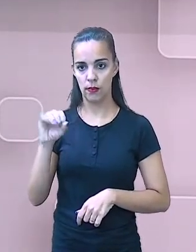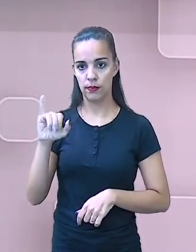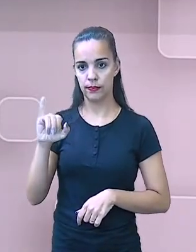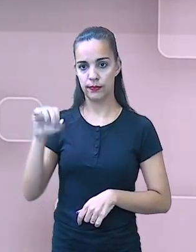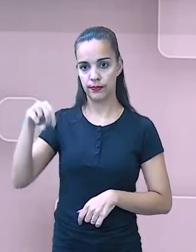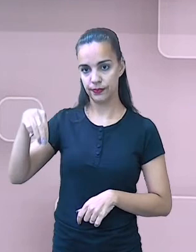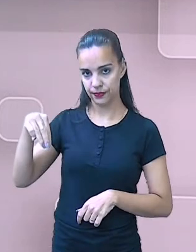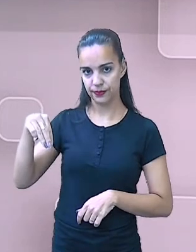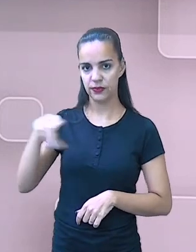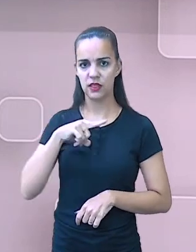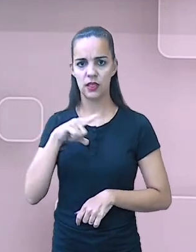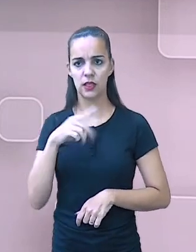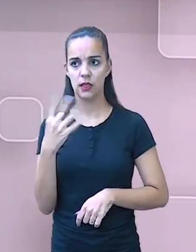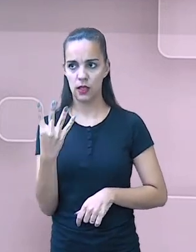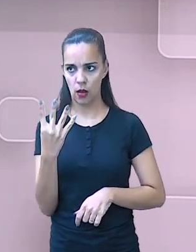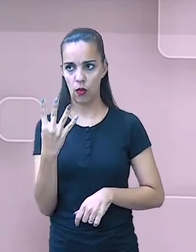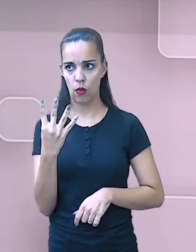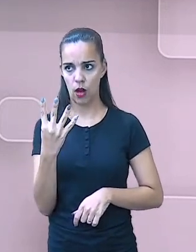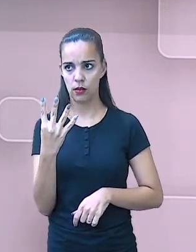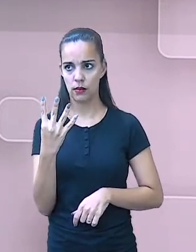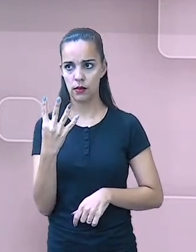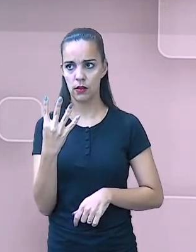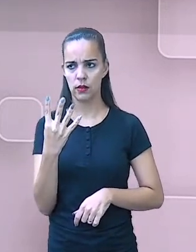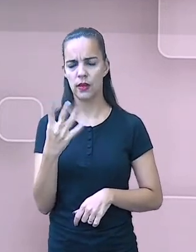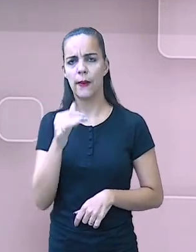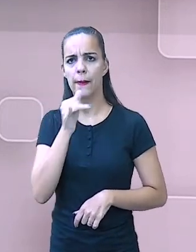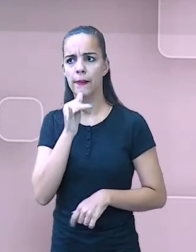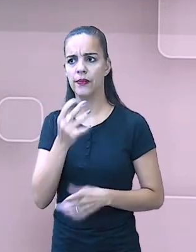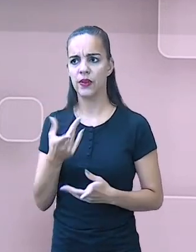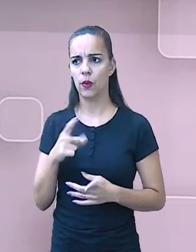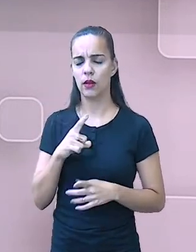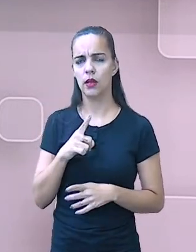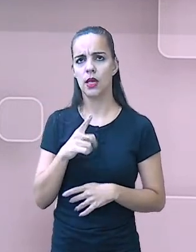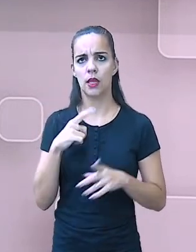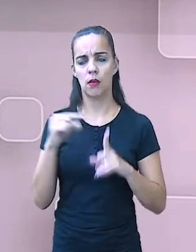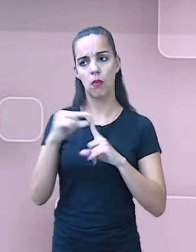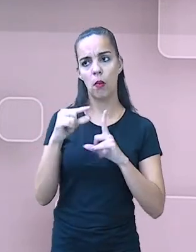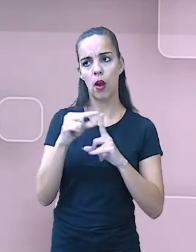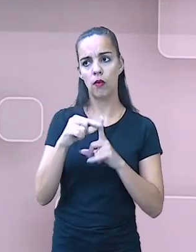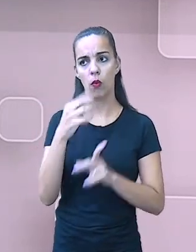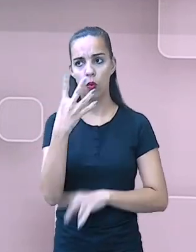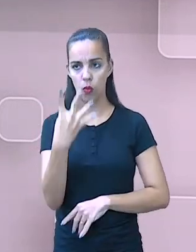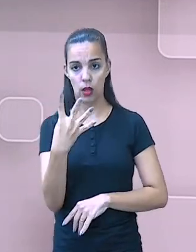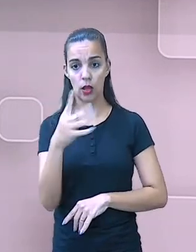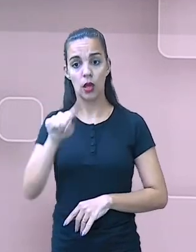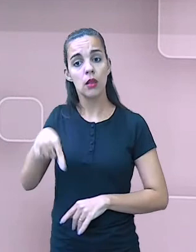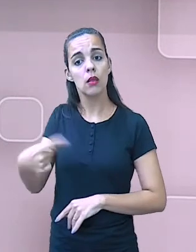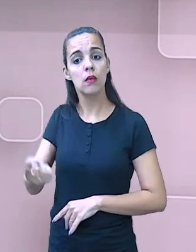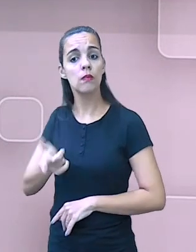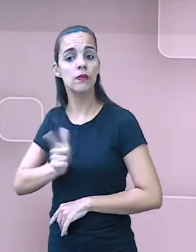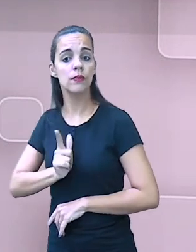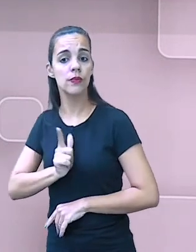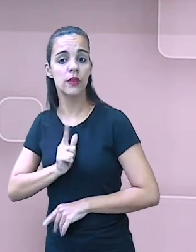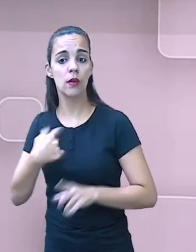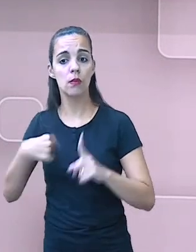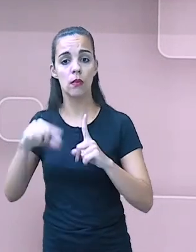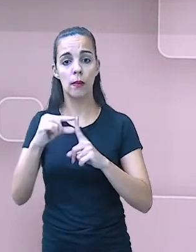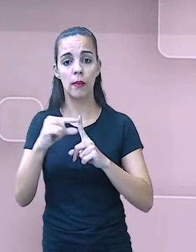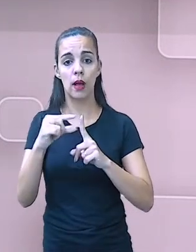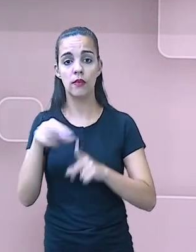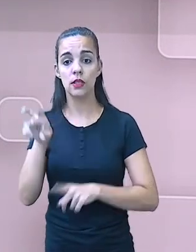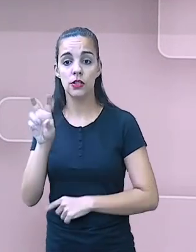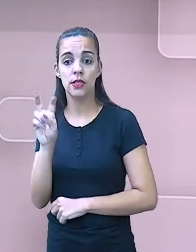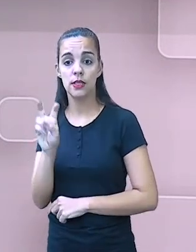A-men-do-im. 4 sílabas. Então, eu tenho uma palavra de 4 sílabas e uma palavra de 5